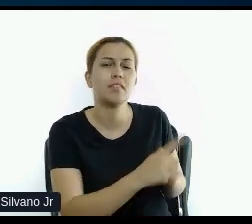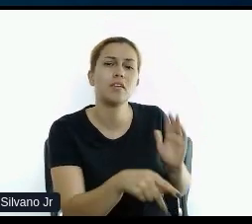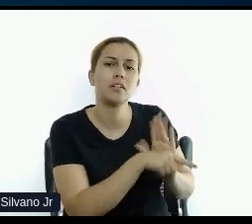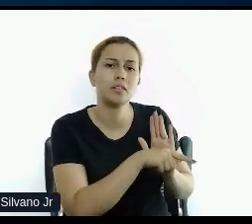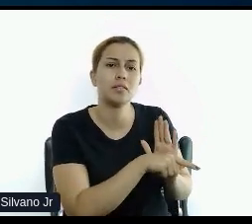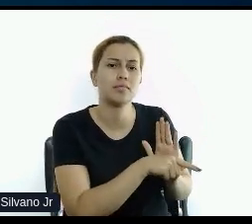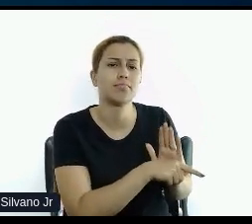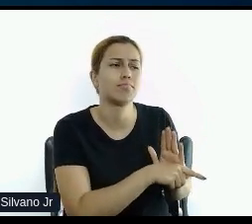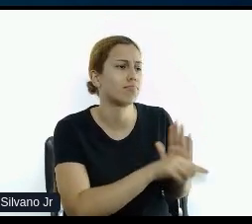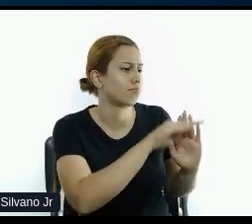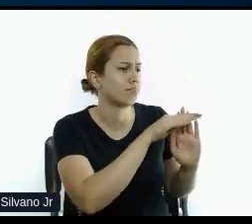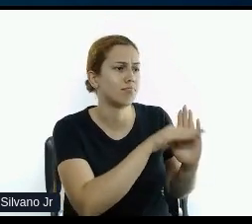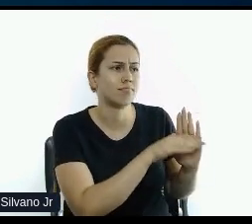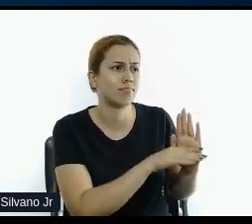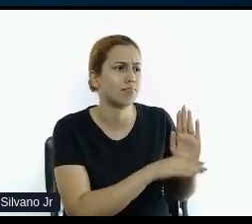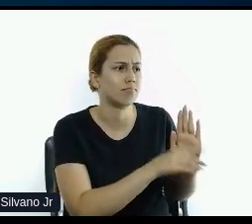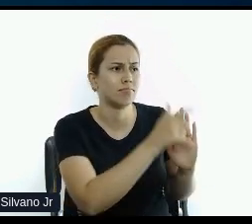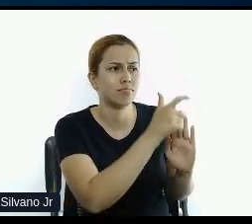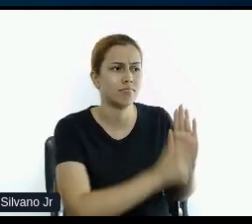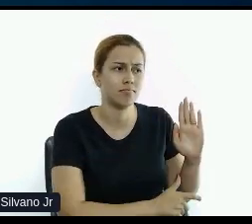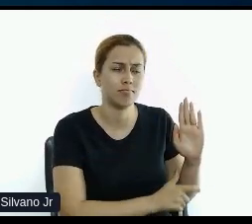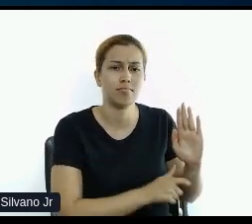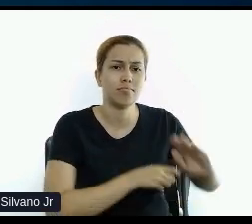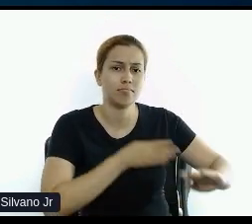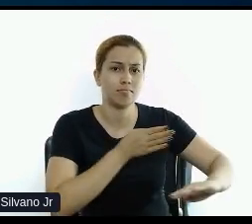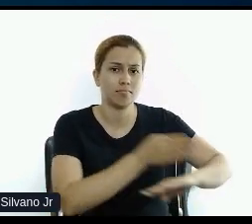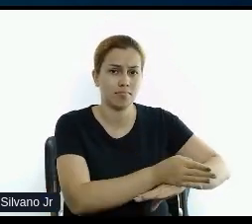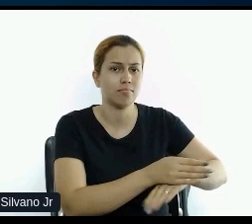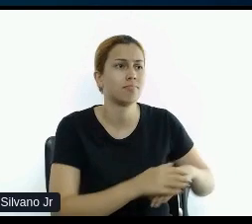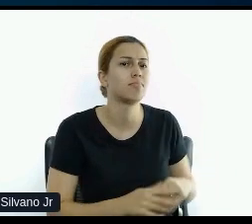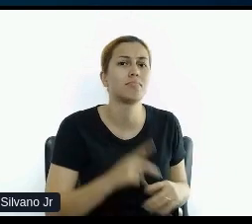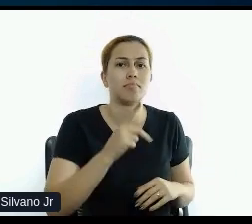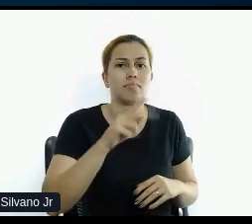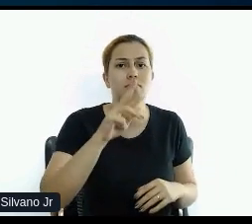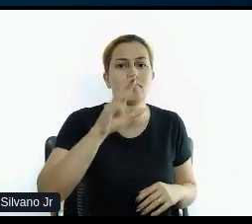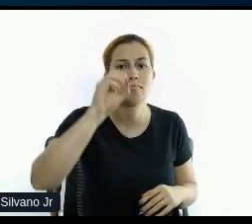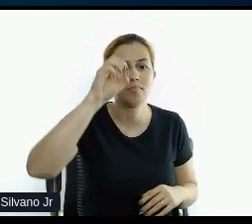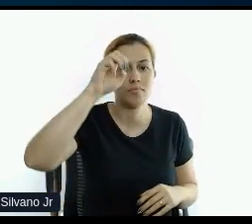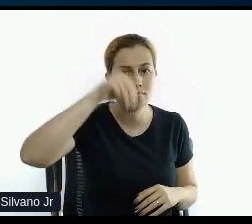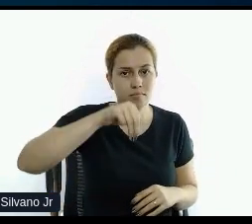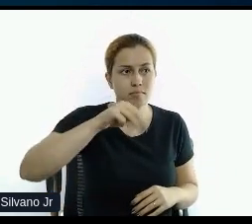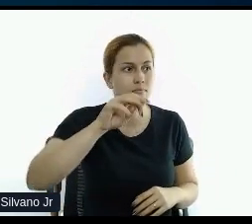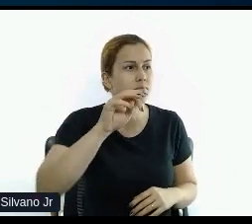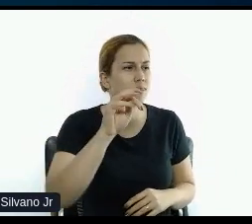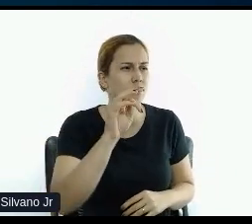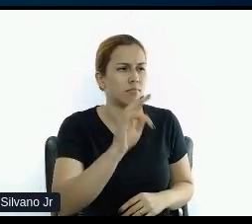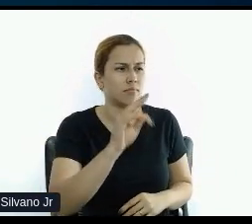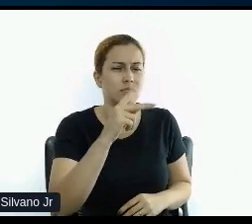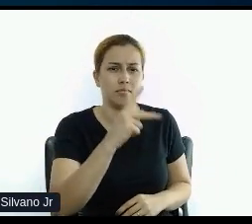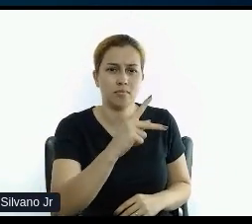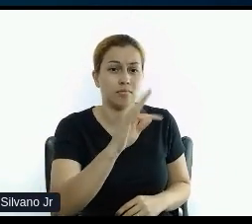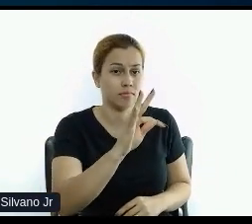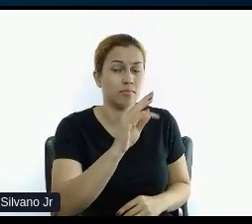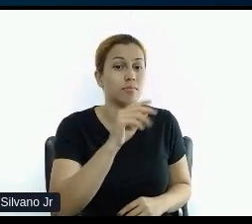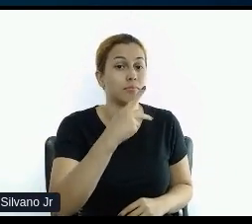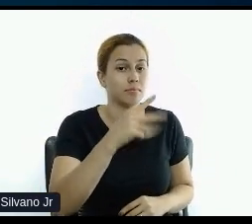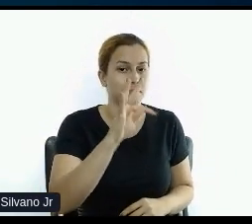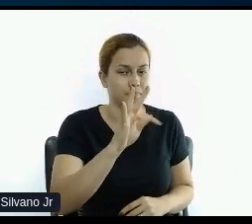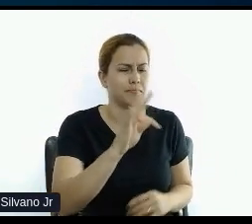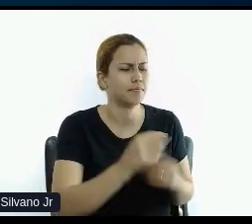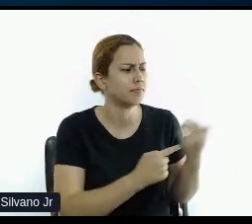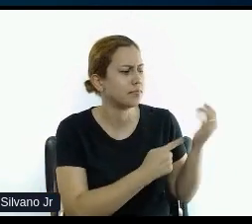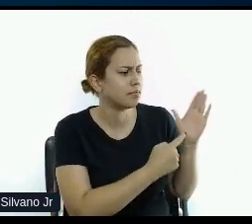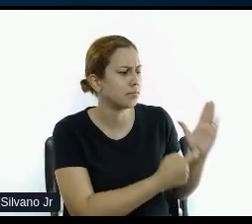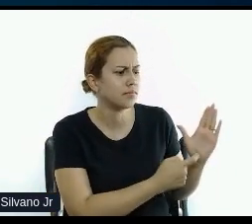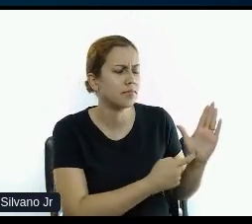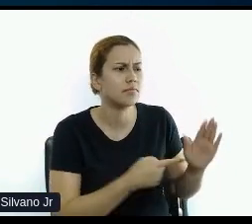GPT. Então, você acessando lá o chat GPT via web, criando uma conta gratuita, eu posso simplesmente chegar nesse prompt